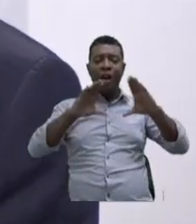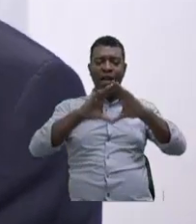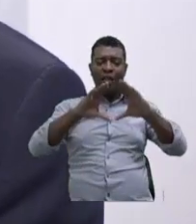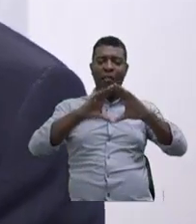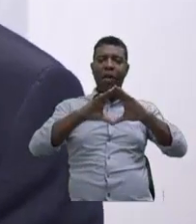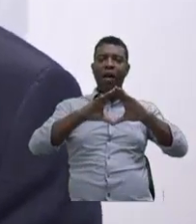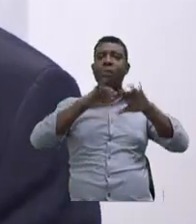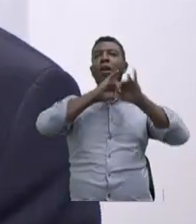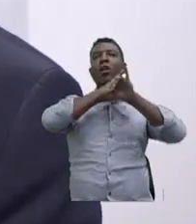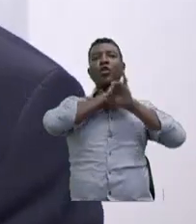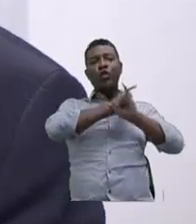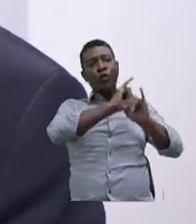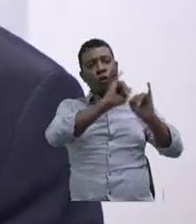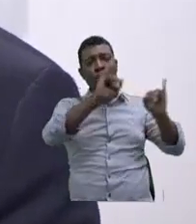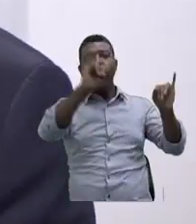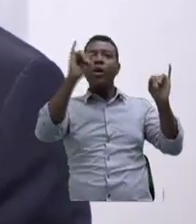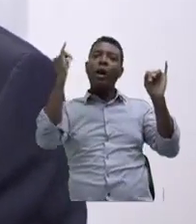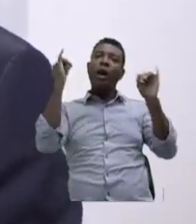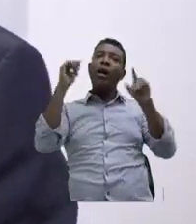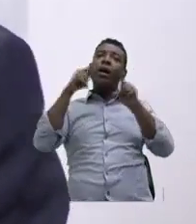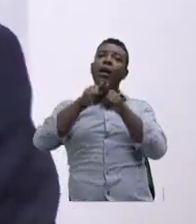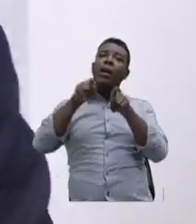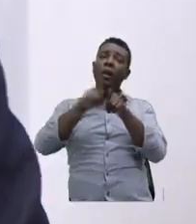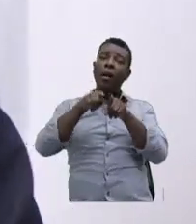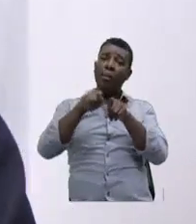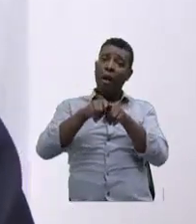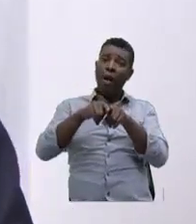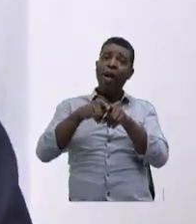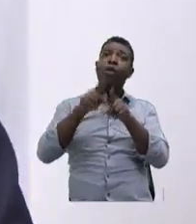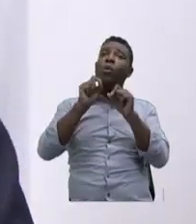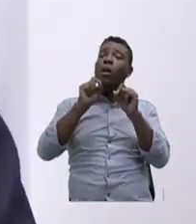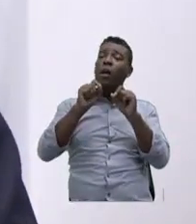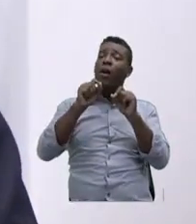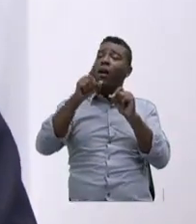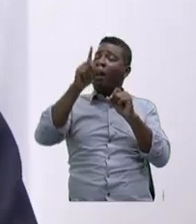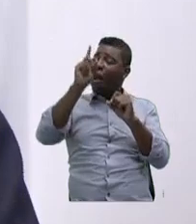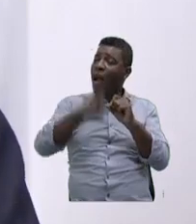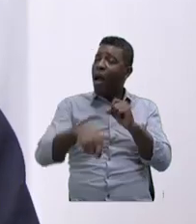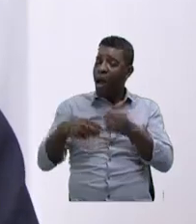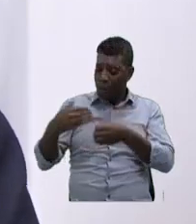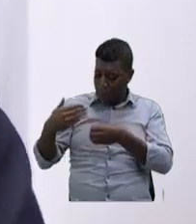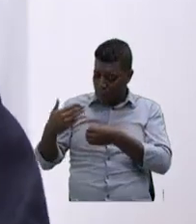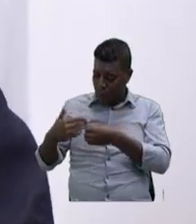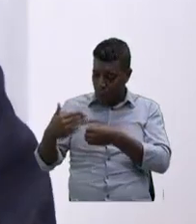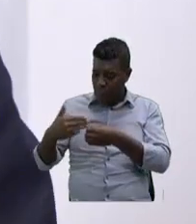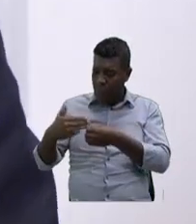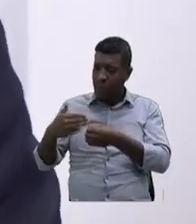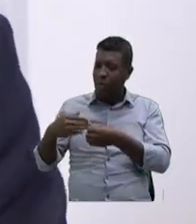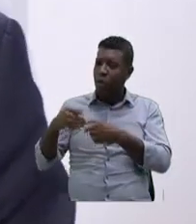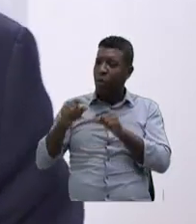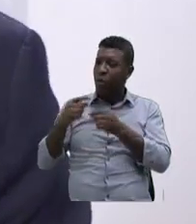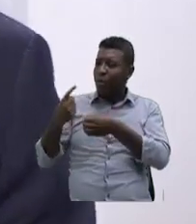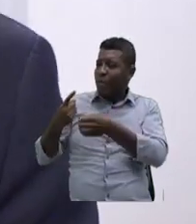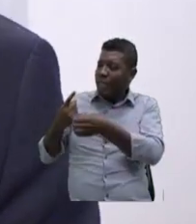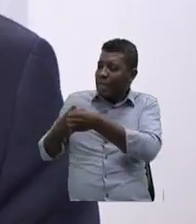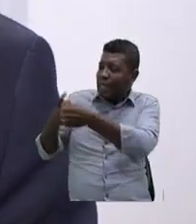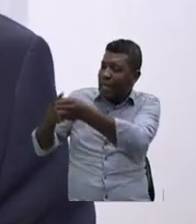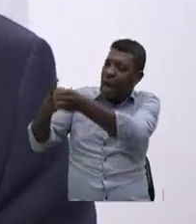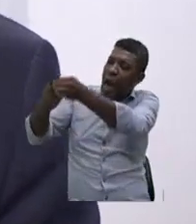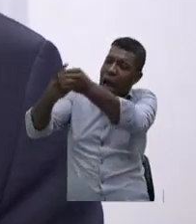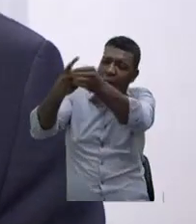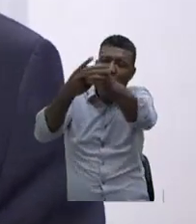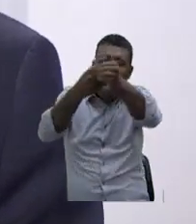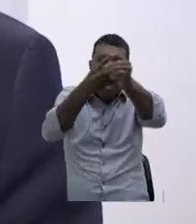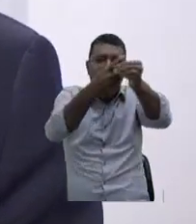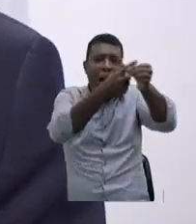conscientização da importância de todos os municípios mineiros estarem aderindo ao projeto de